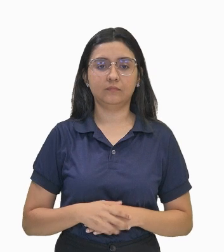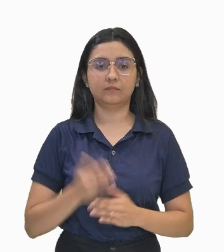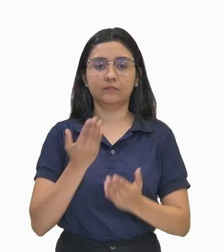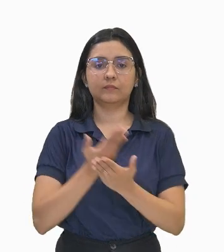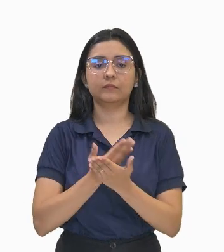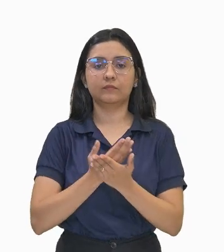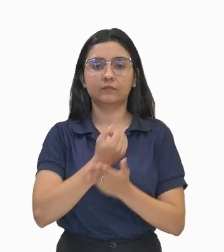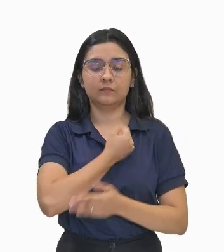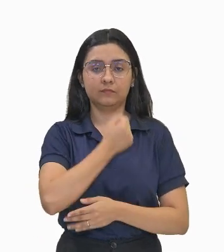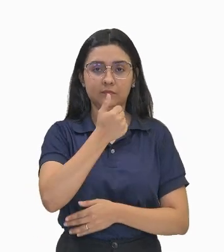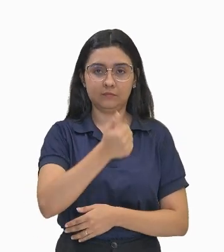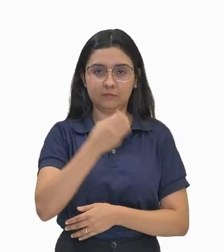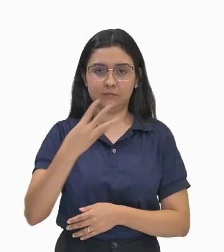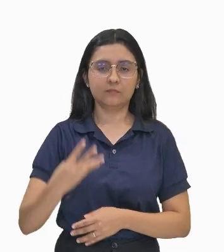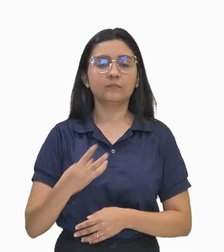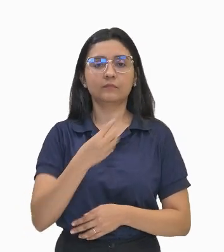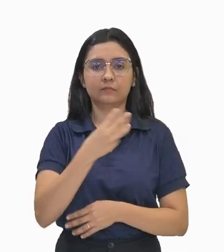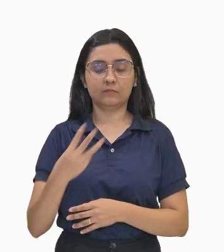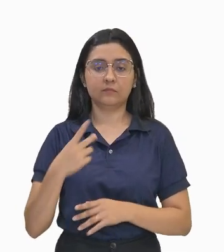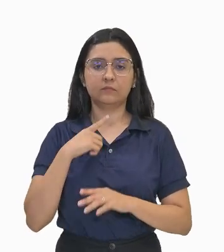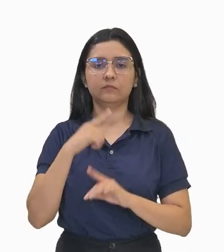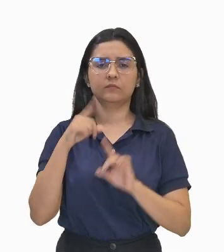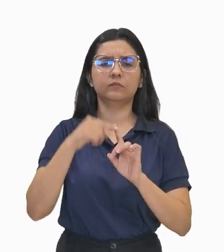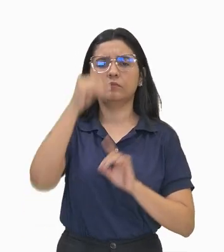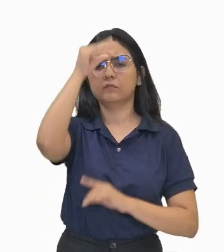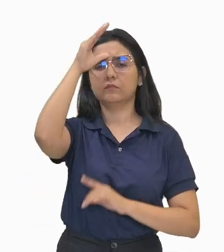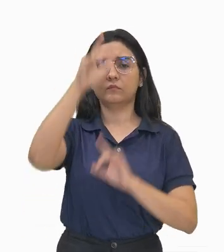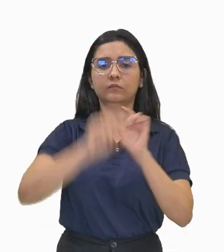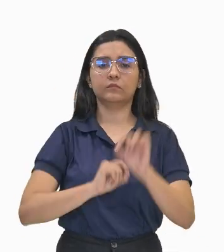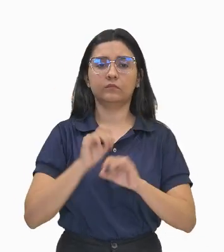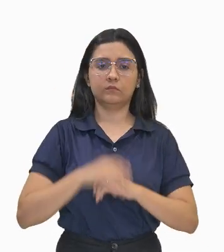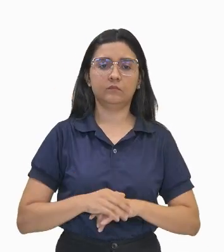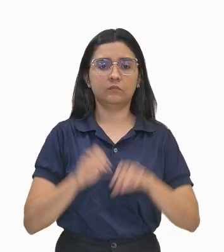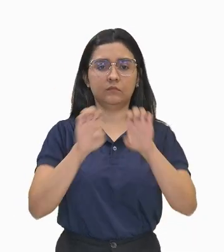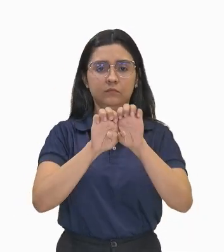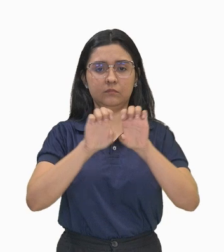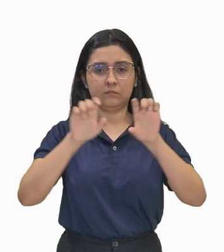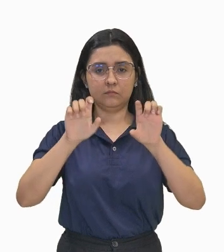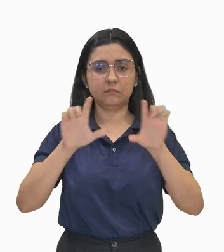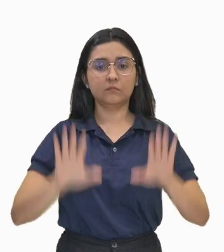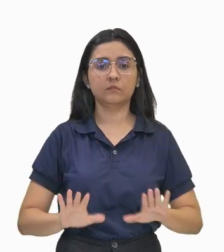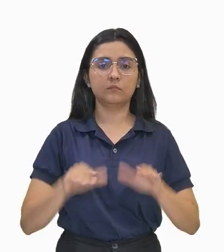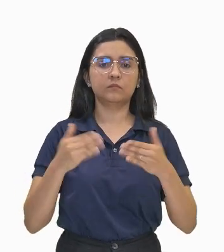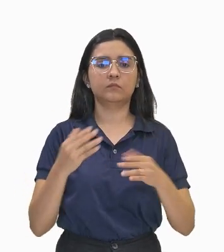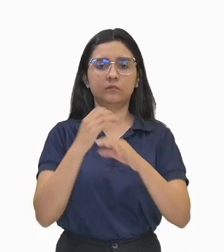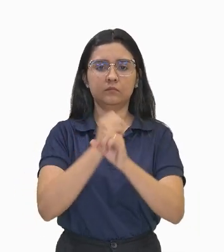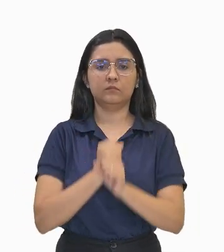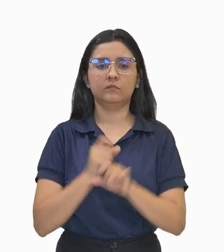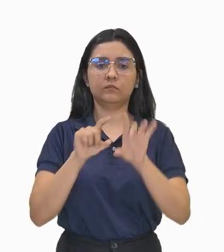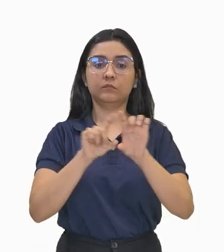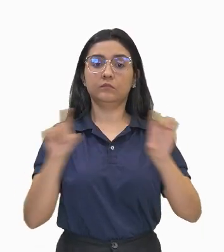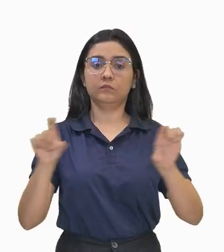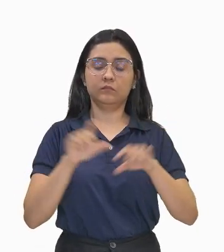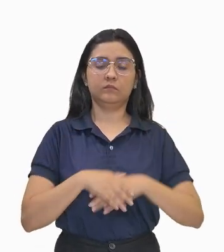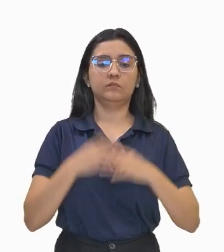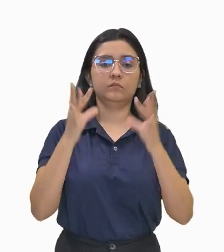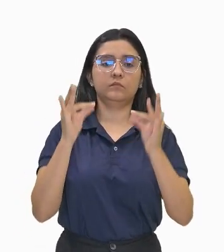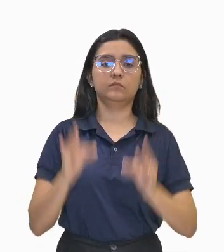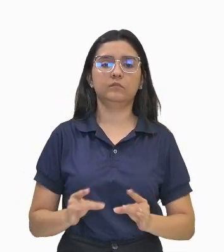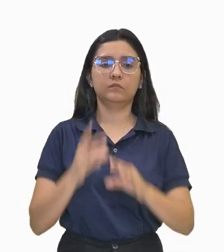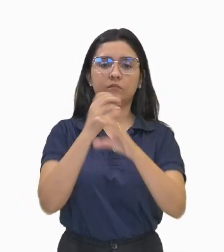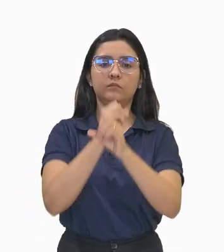Aula 13, objeto de conhecimento, estequiometria, cálculo de fórmulas e o